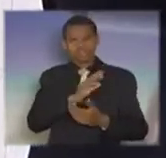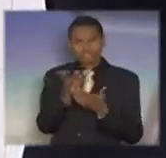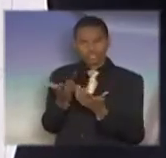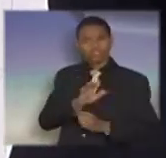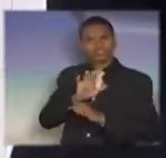presidente